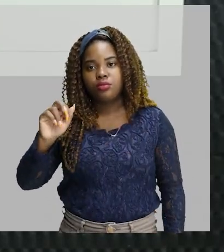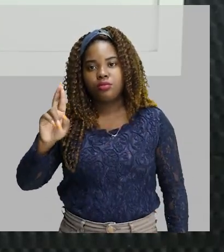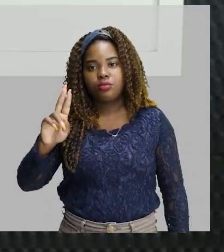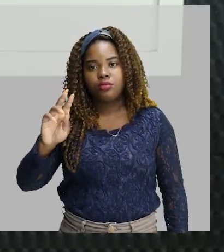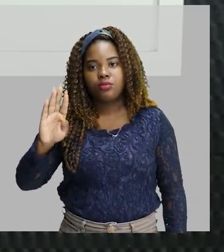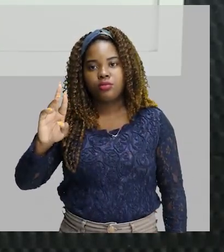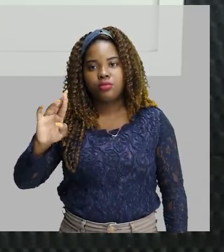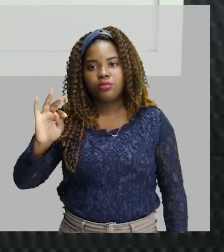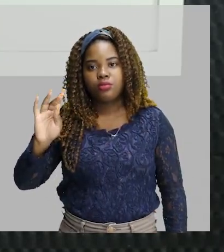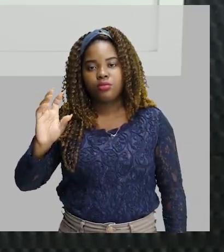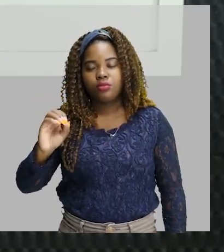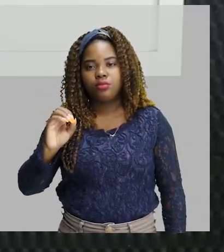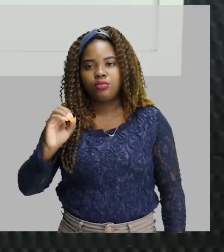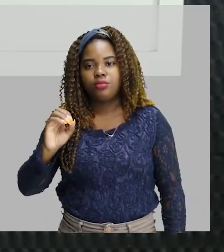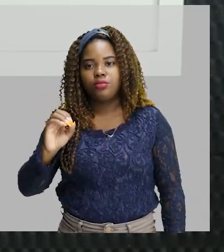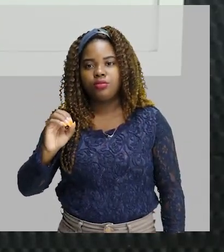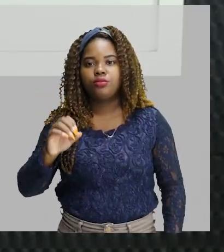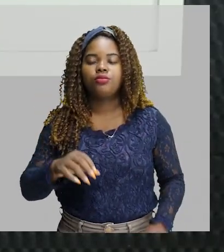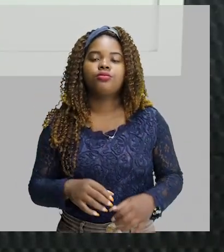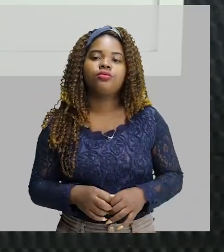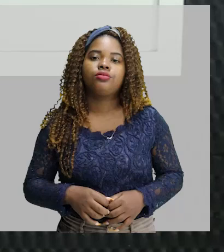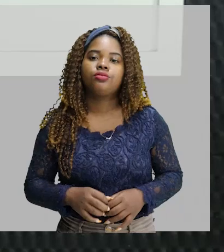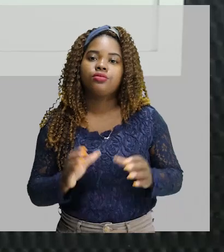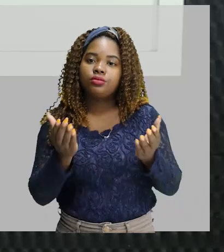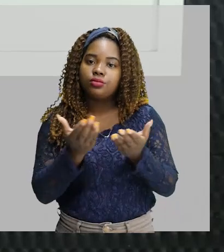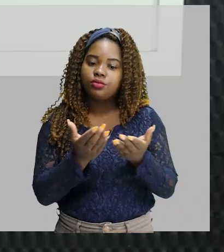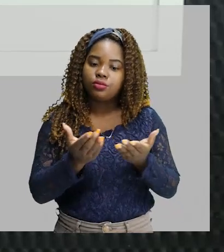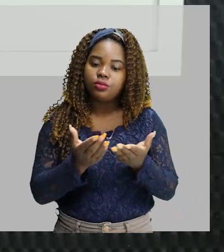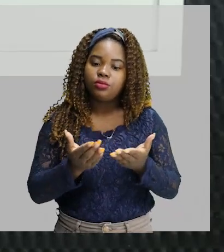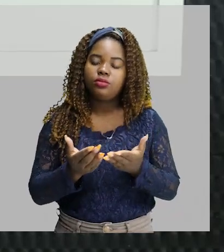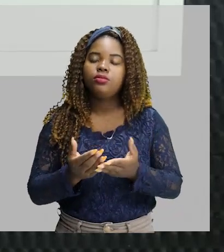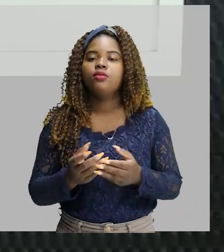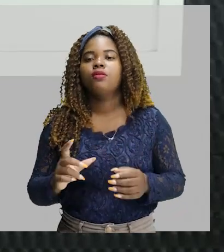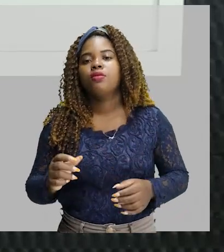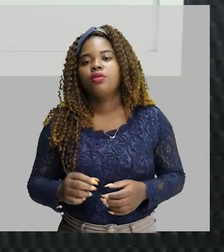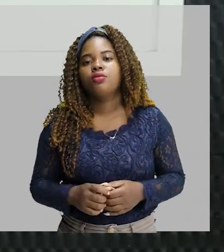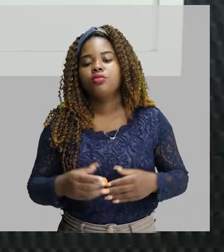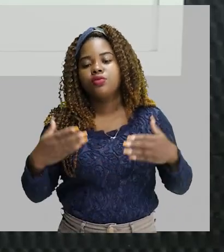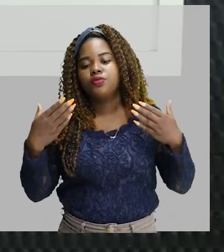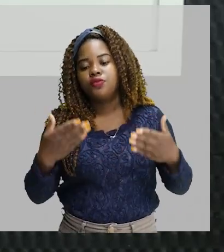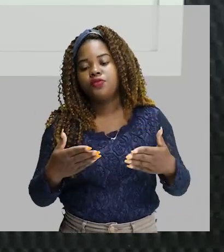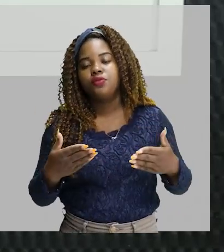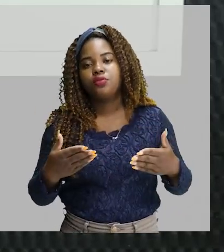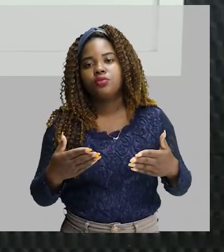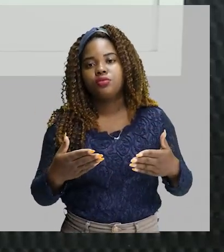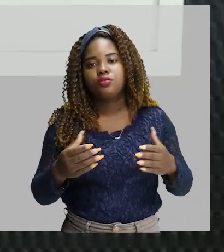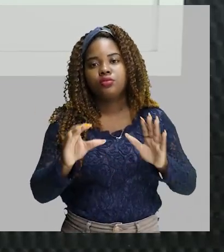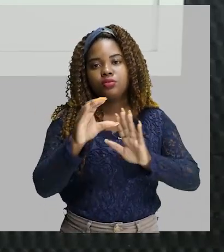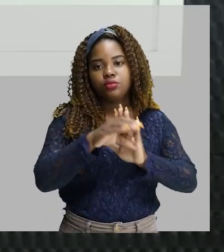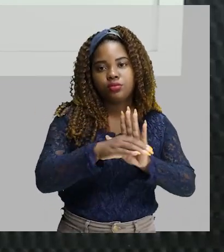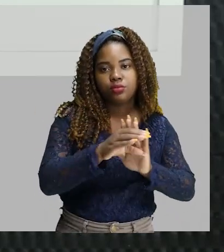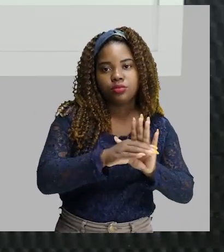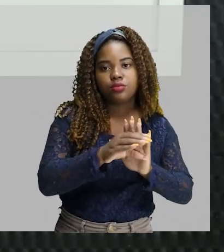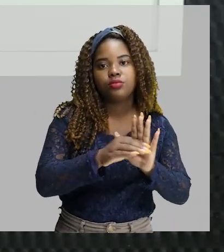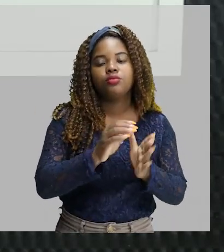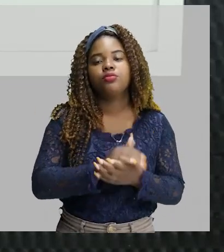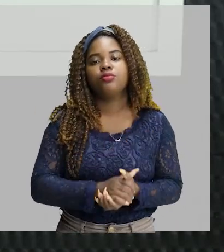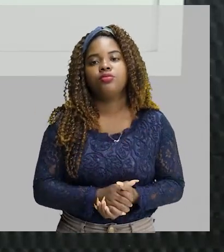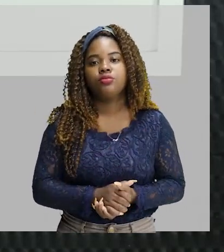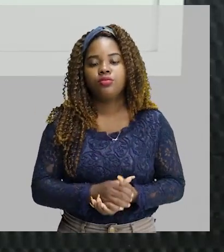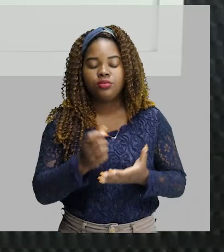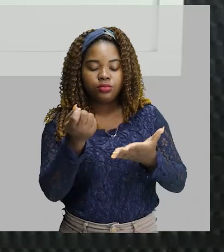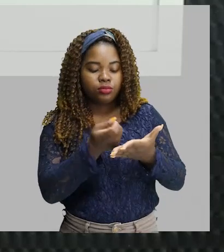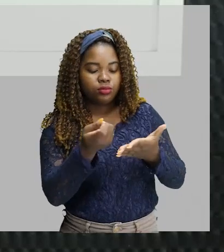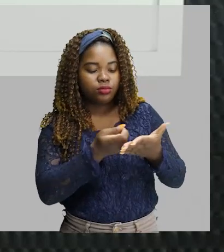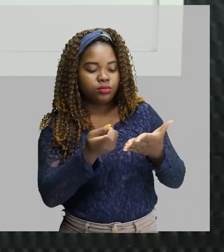Então, o cristianismo vai abordar o livre-arbítrio de forma muito latente em seus